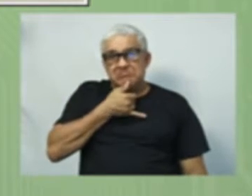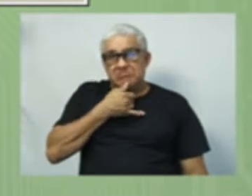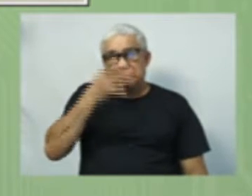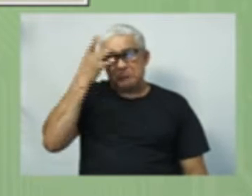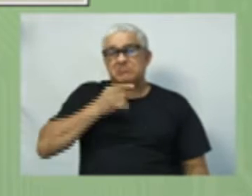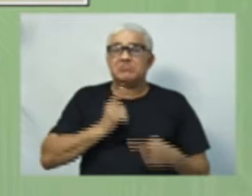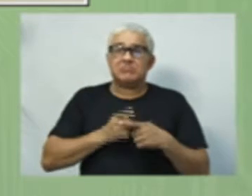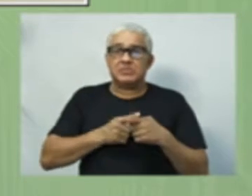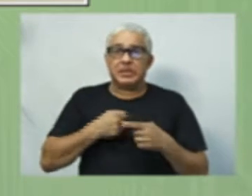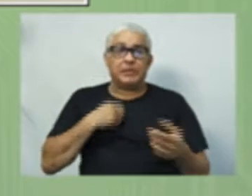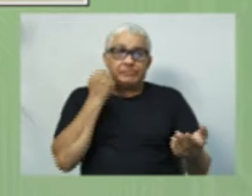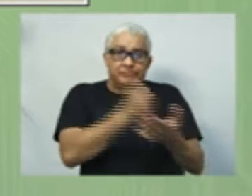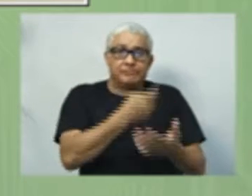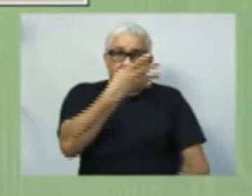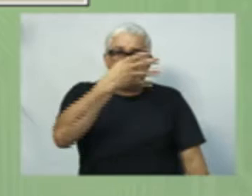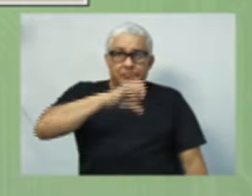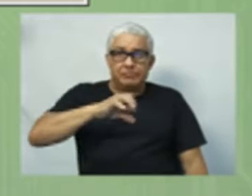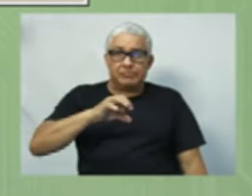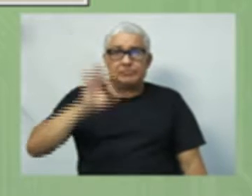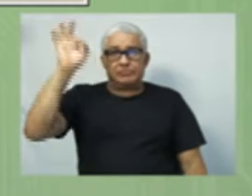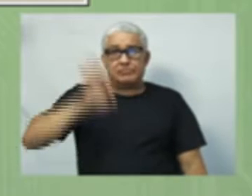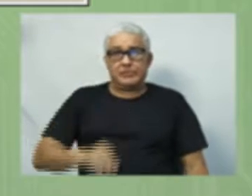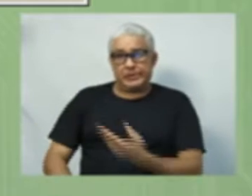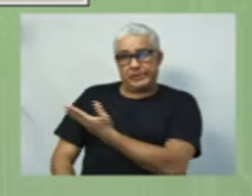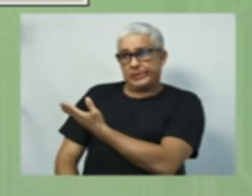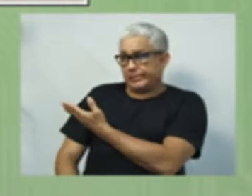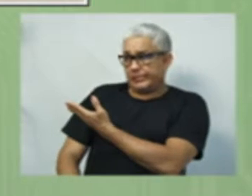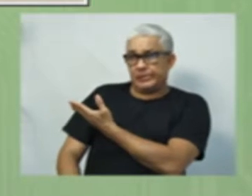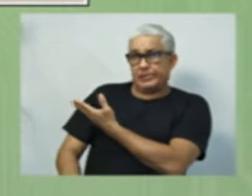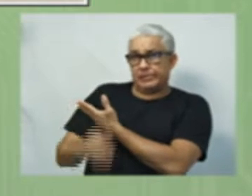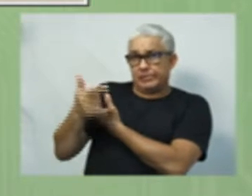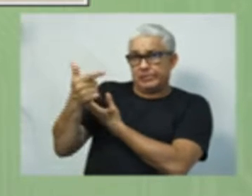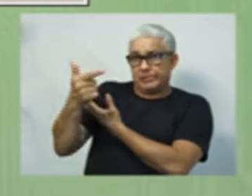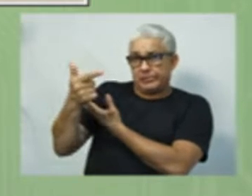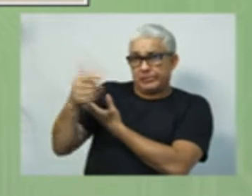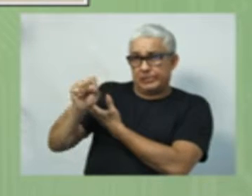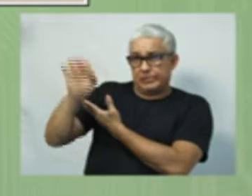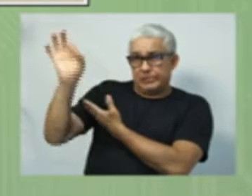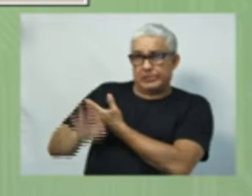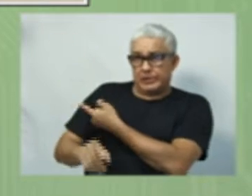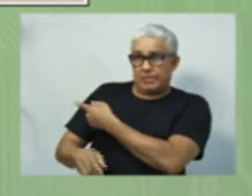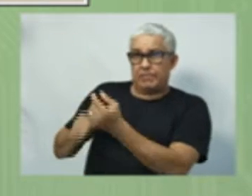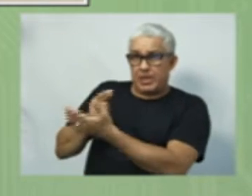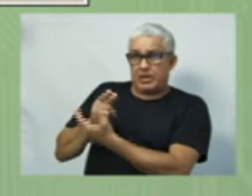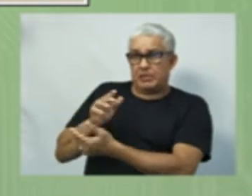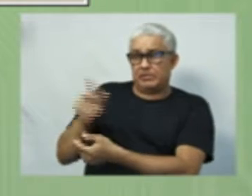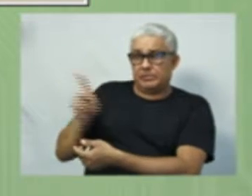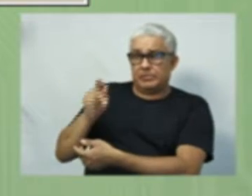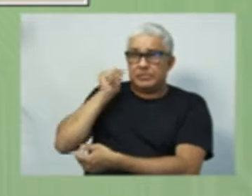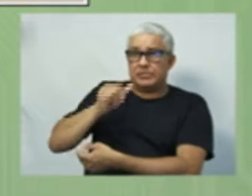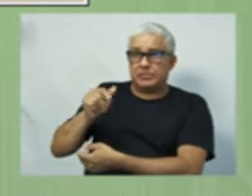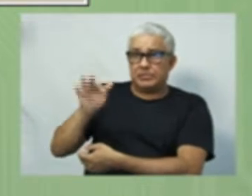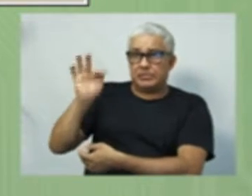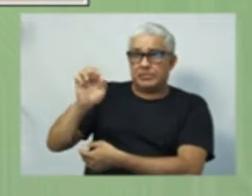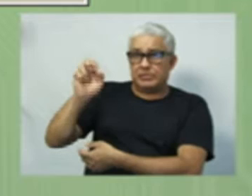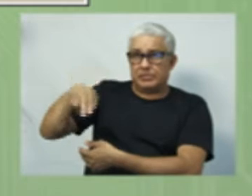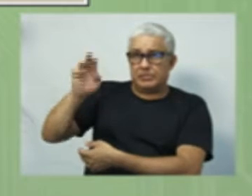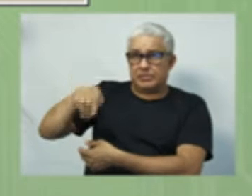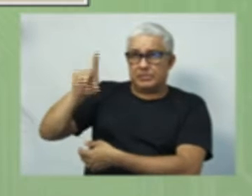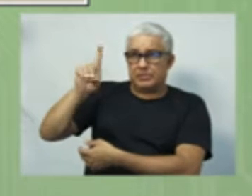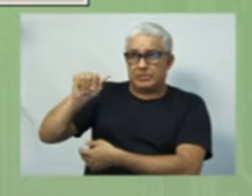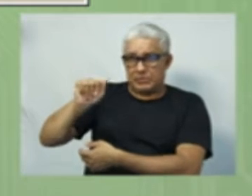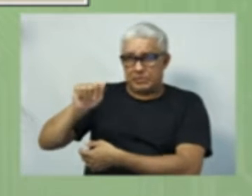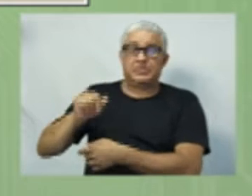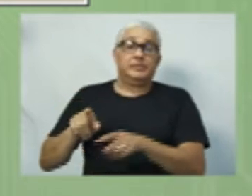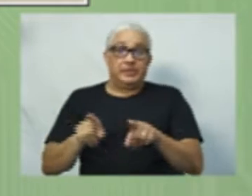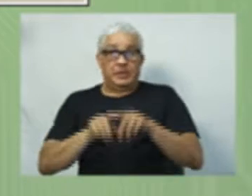eu pago 49% e a professora Fernanda Cara Alegre 28%. Né? E as empresas? As empresas também acabam acontecendo